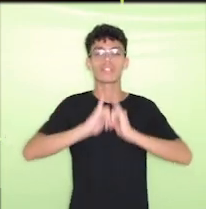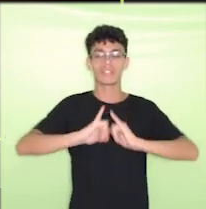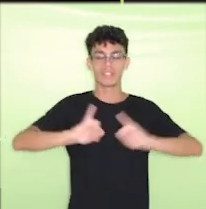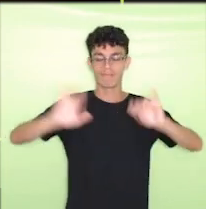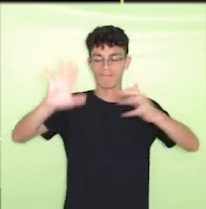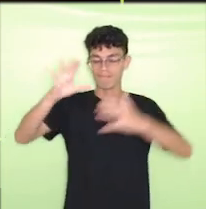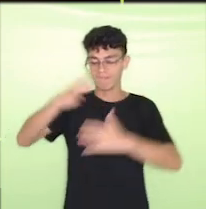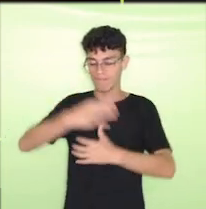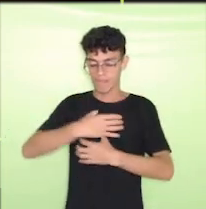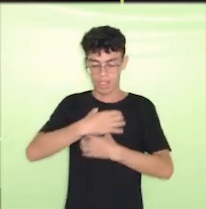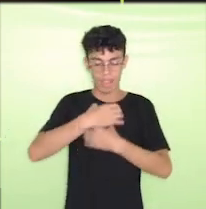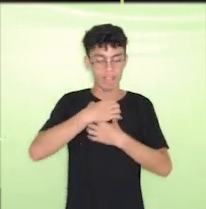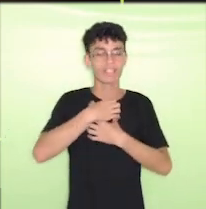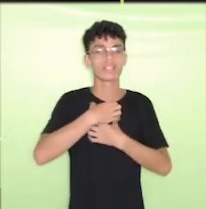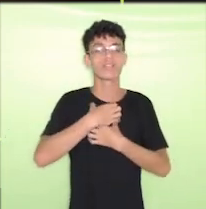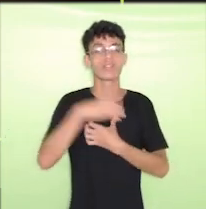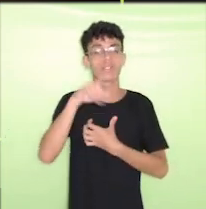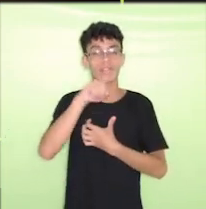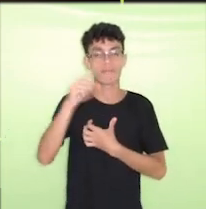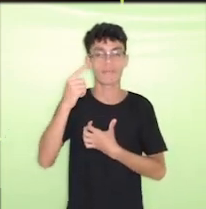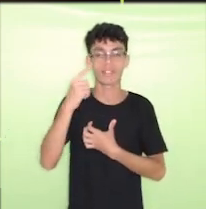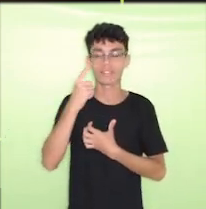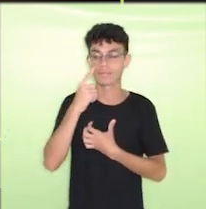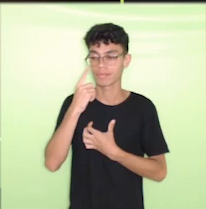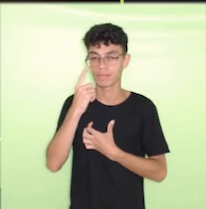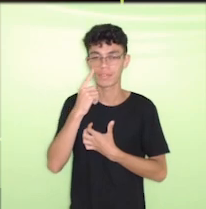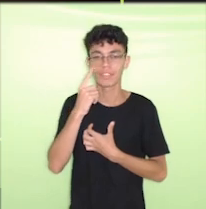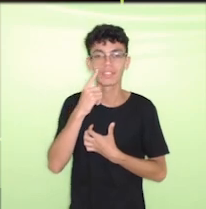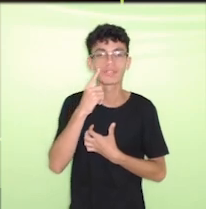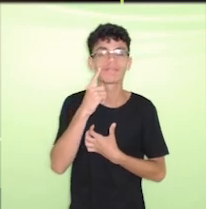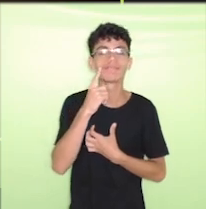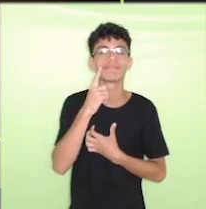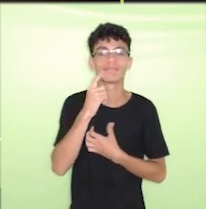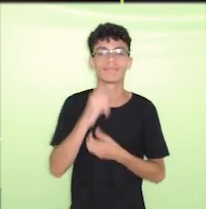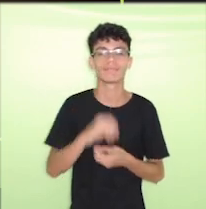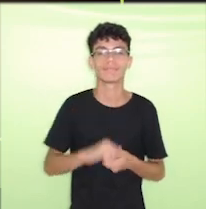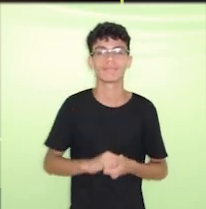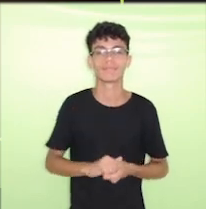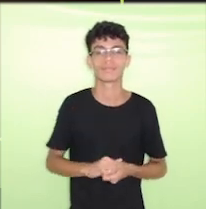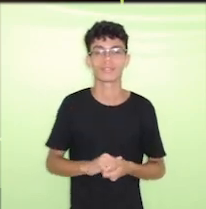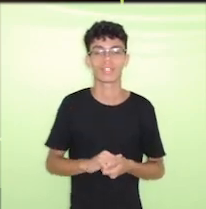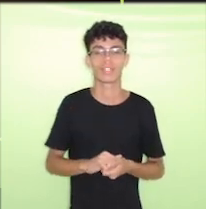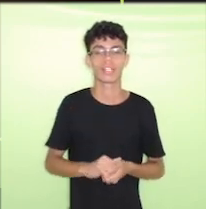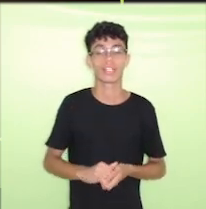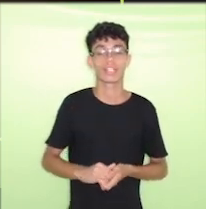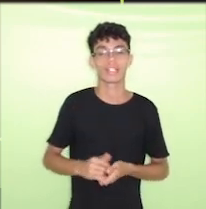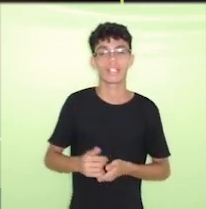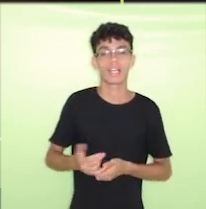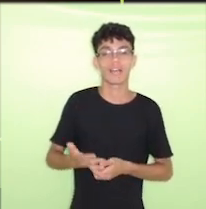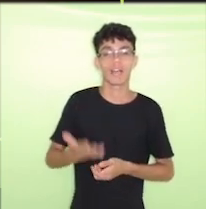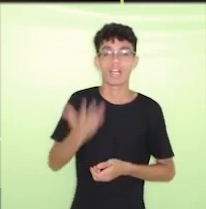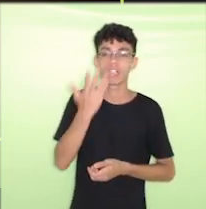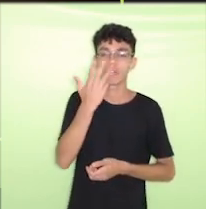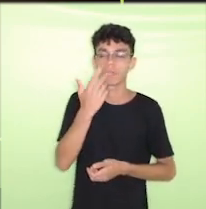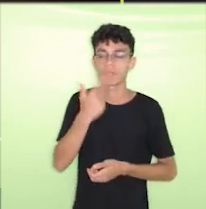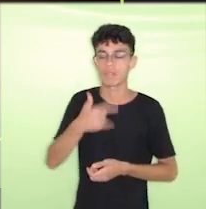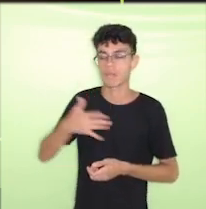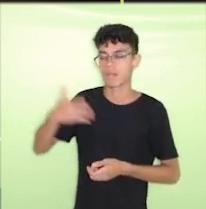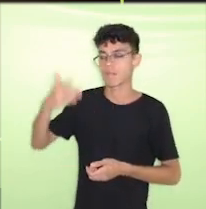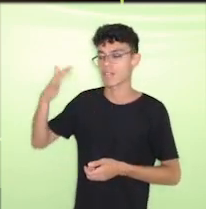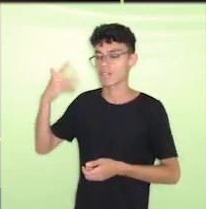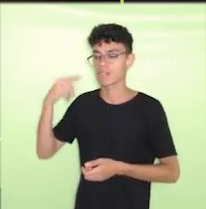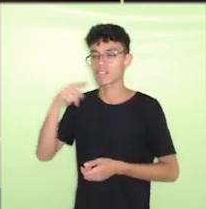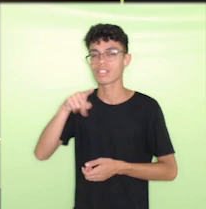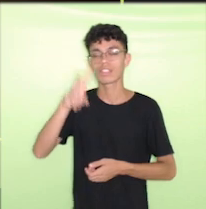trazer de volta aos vossos olhos a castidade do olhar que a infância vos trazia. Mas só